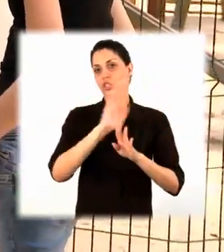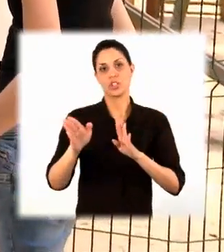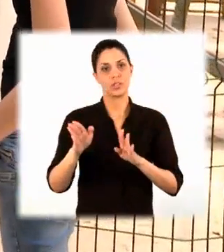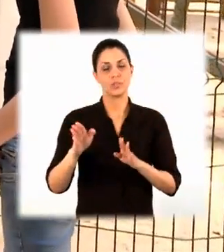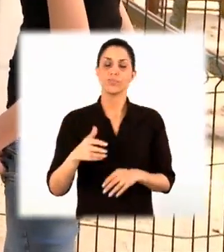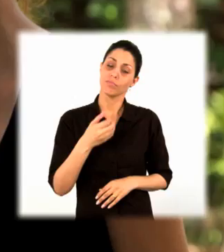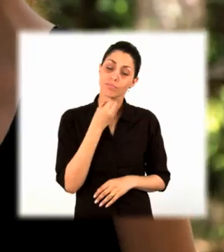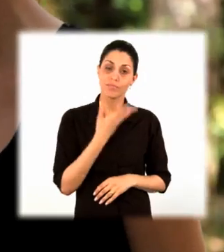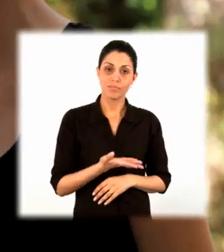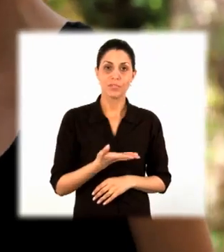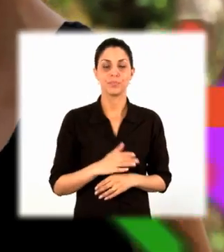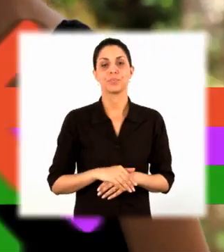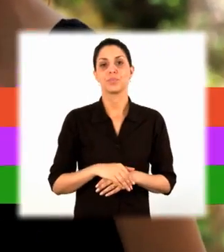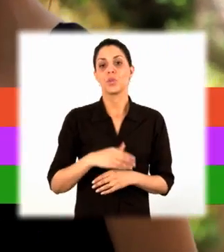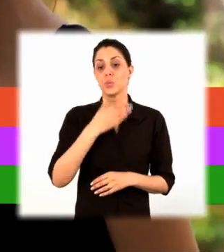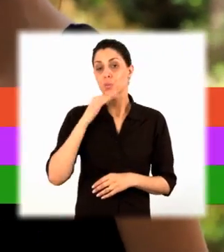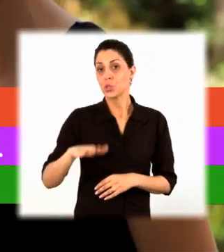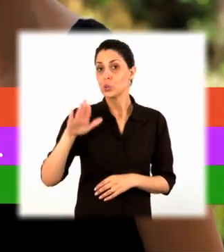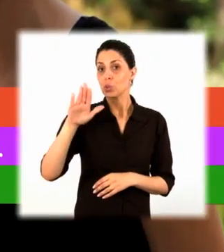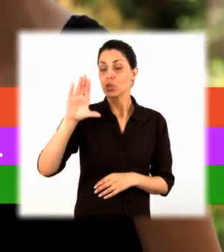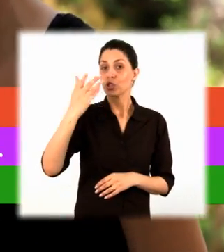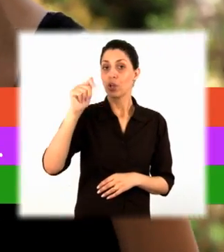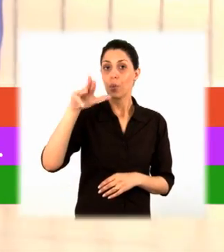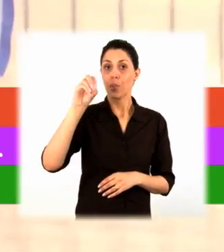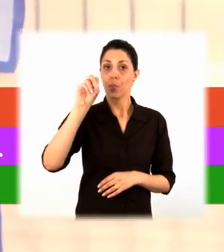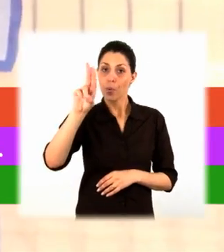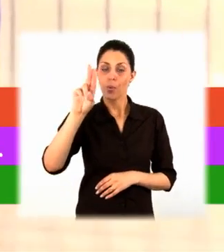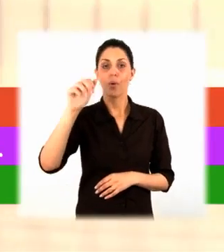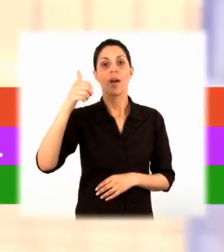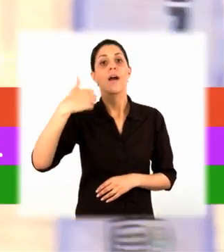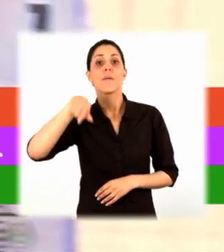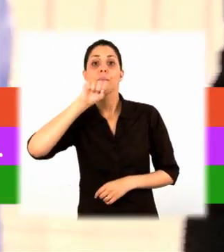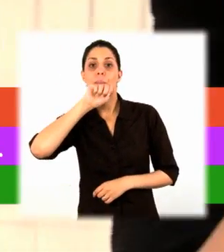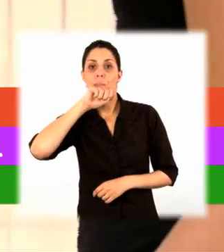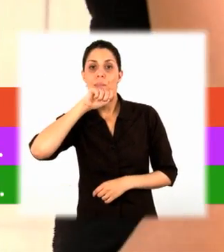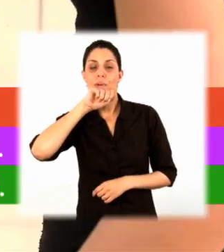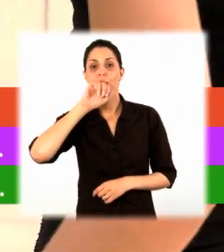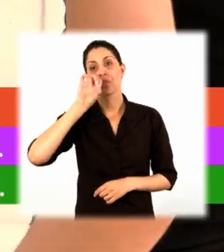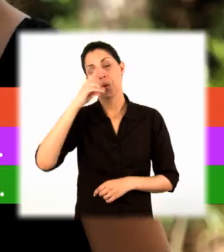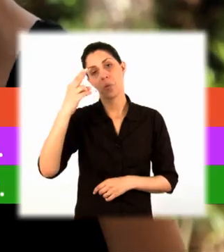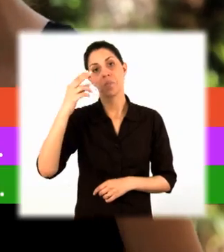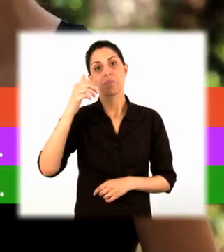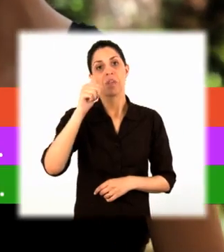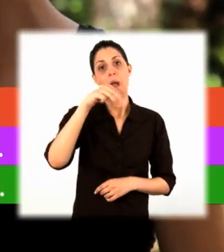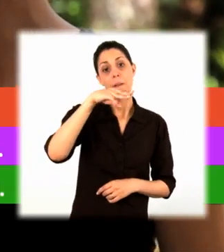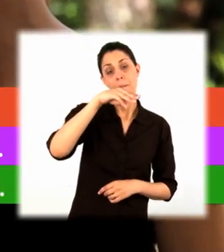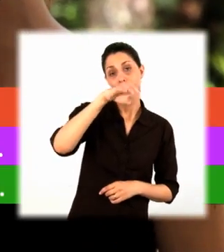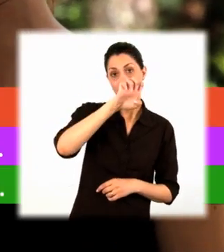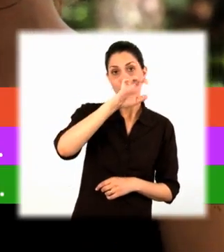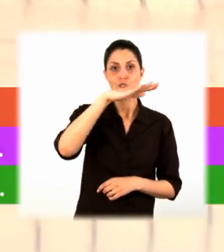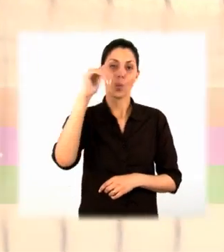direto. Muito bem. O menino chamou a mãe. O menino chamou a mãe. Ou a mãe chamou o menino. Ou a mãe